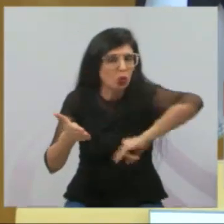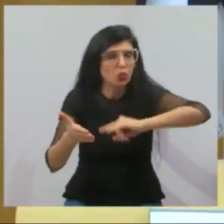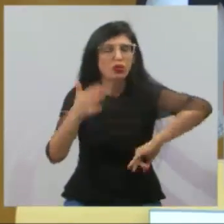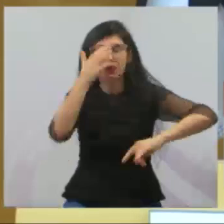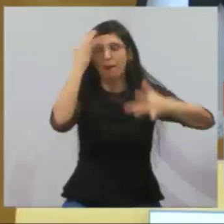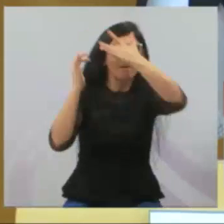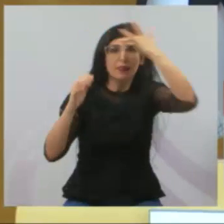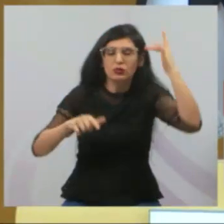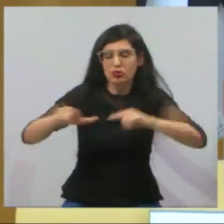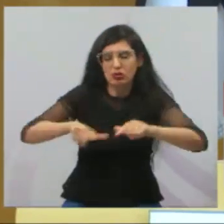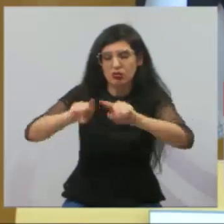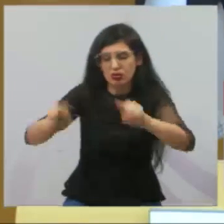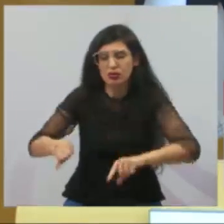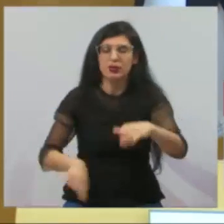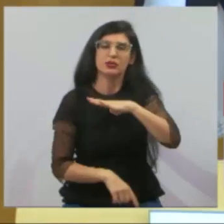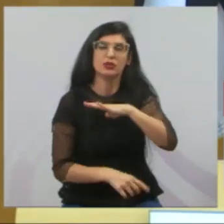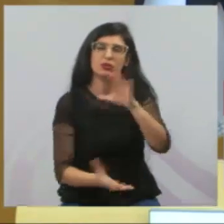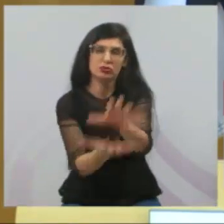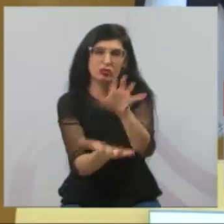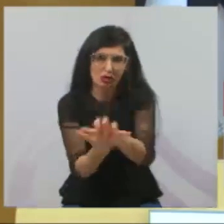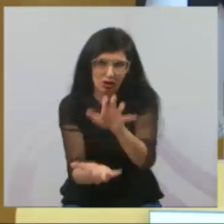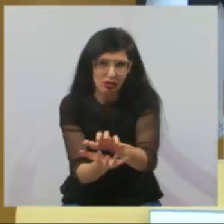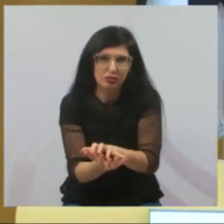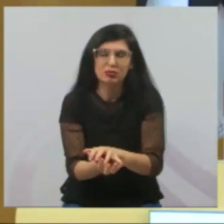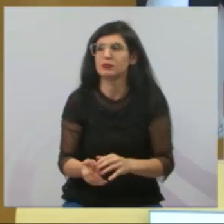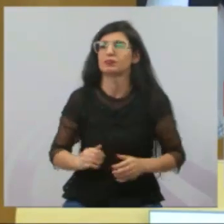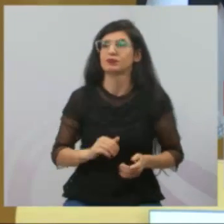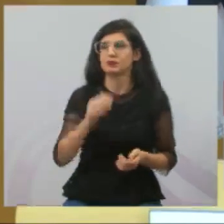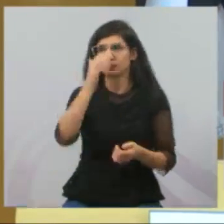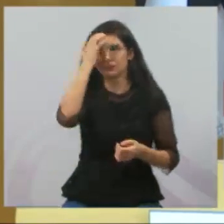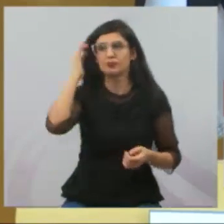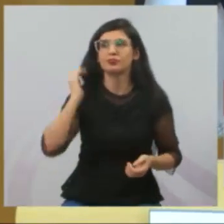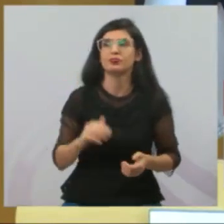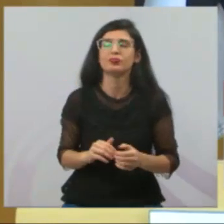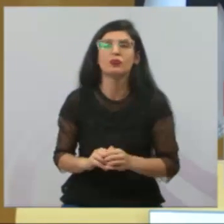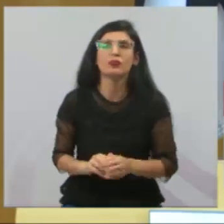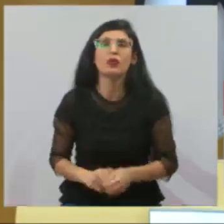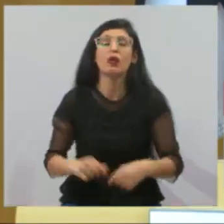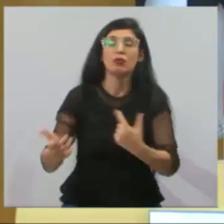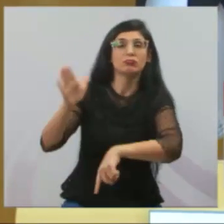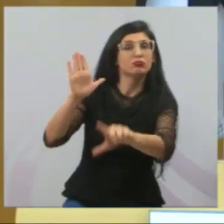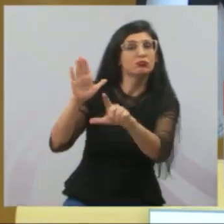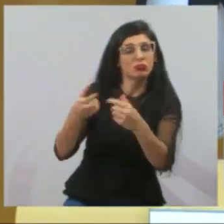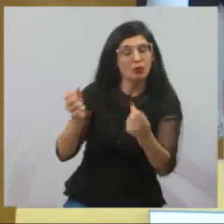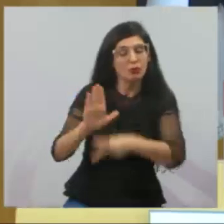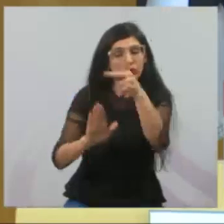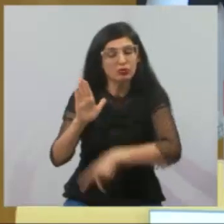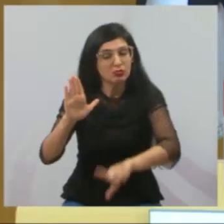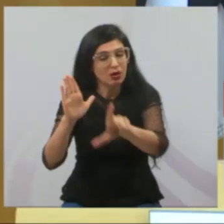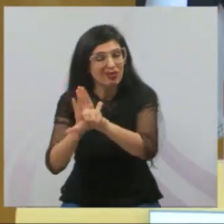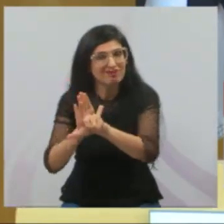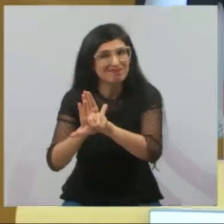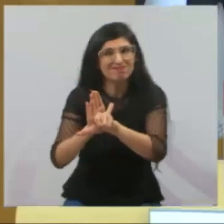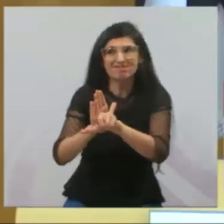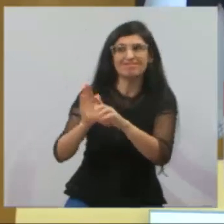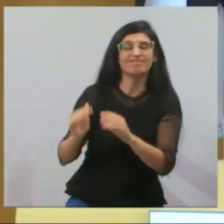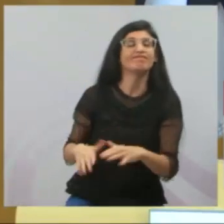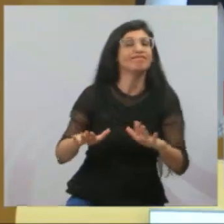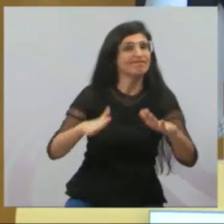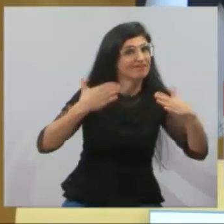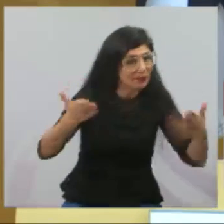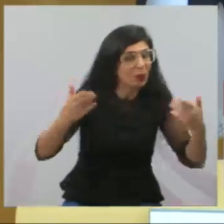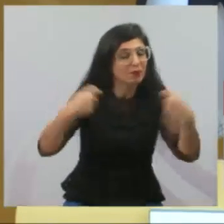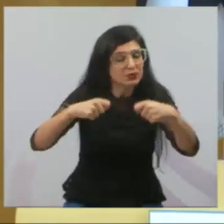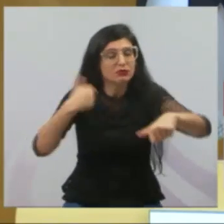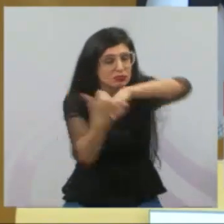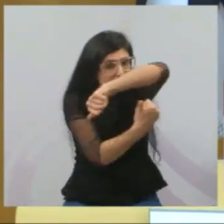servidores públicos municipais de Jacareí, contrário à aprovação do referido projeto de lei junto a esta Casa Legislativa, considerando que a alteração